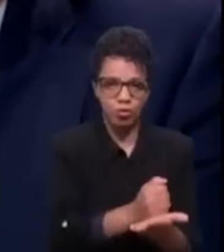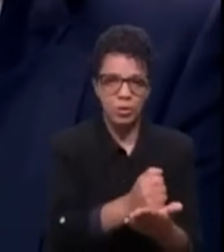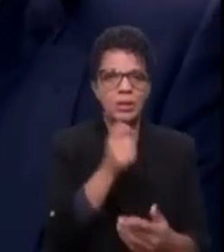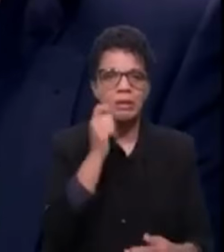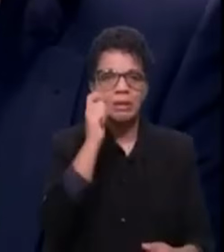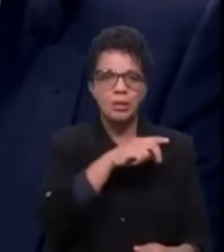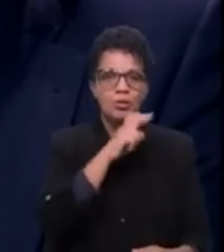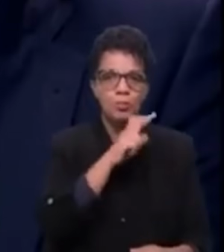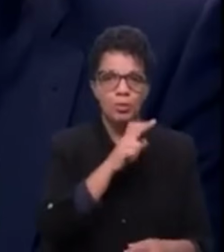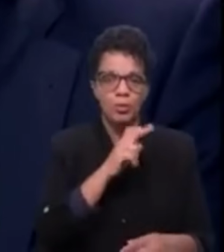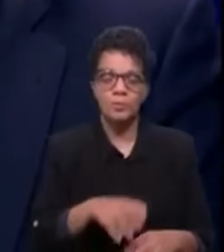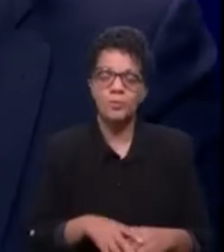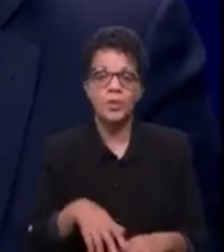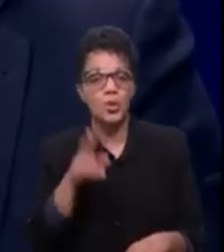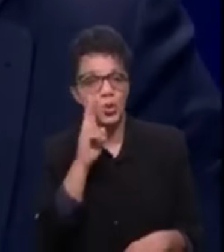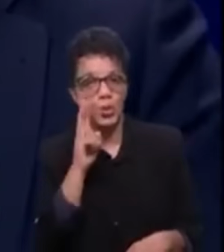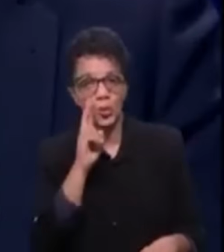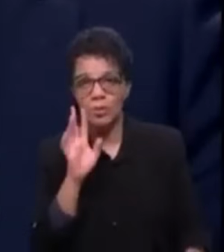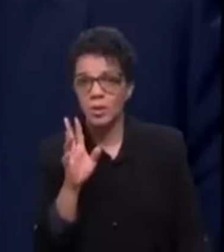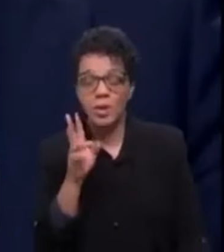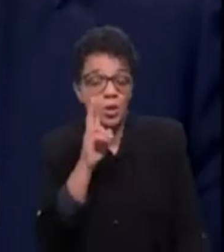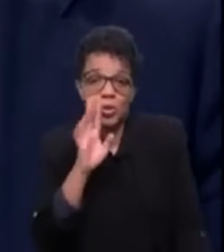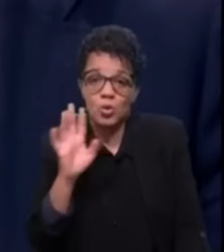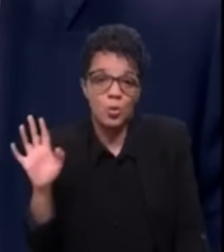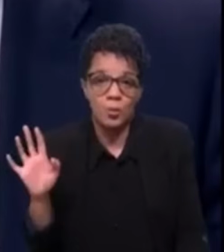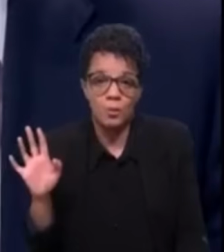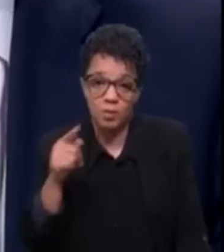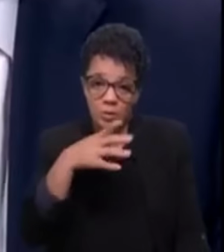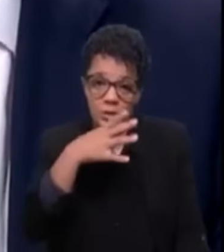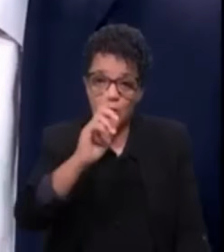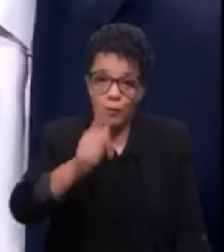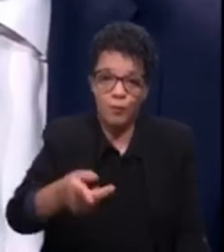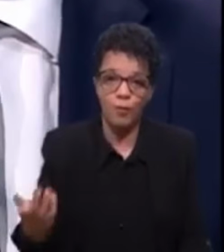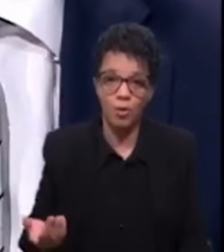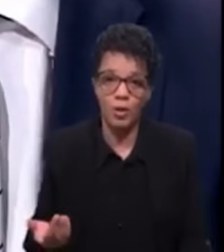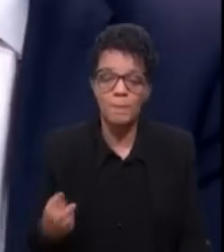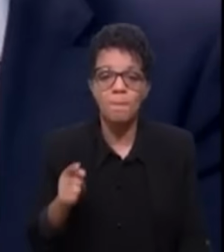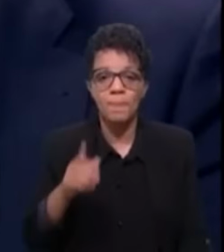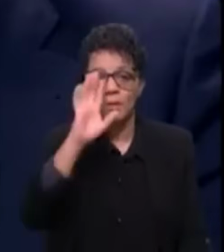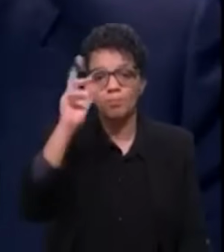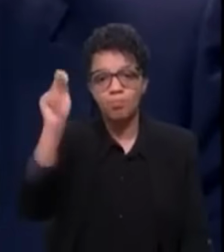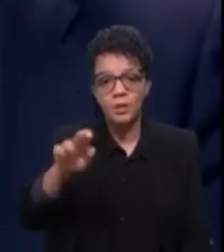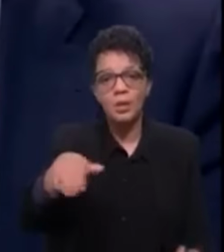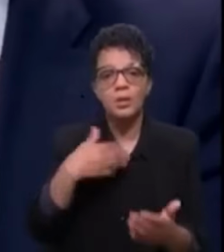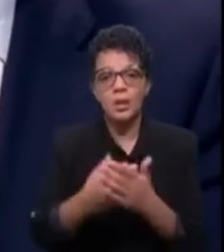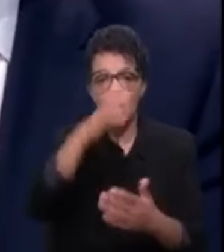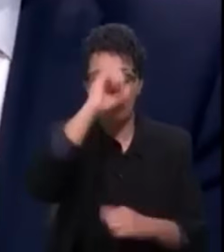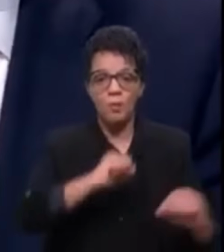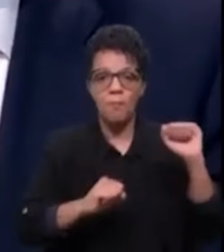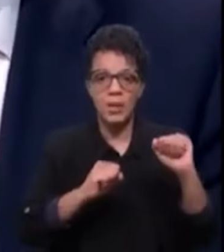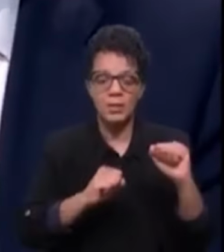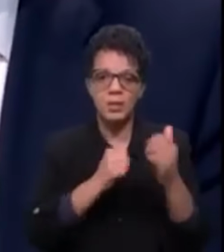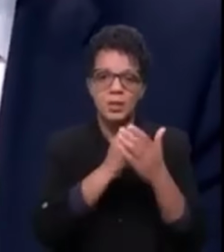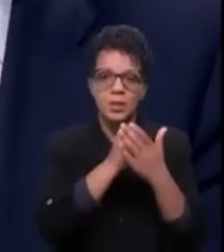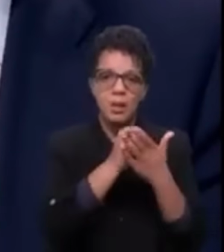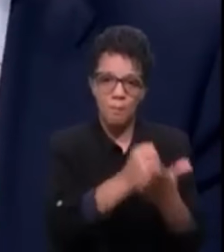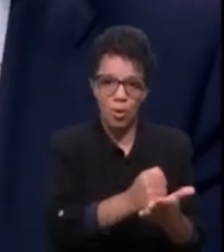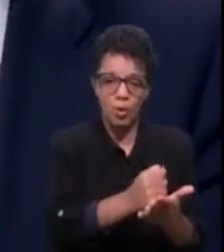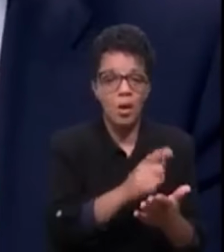psul desculpa Lu mas eu não vou isso consigo vso com o PS o que disse foi que se isso acontecer vai viabilizar governo do PS